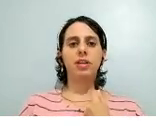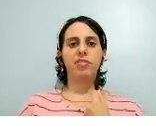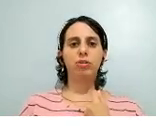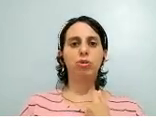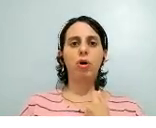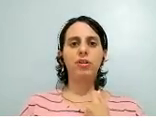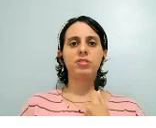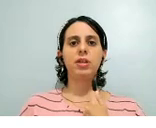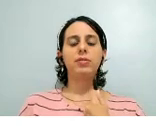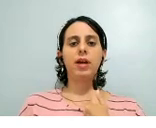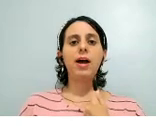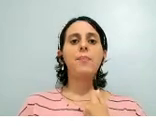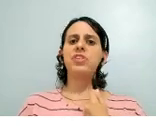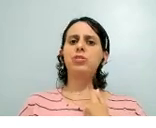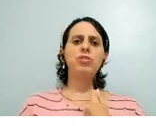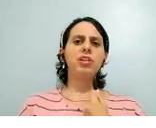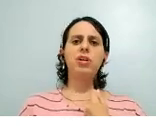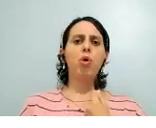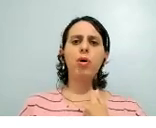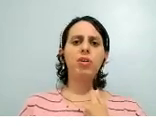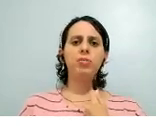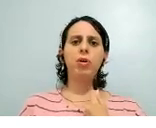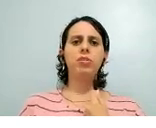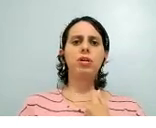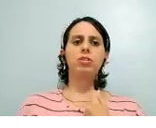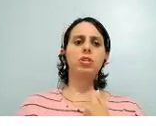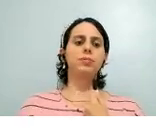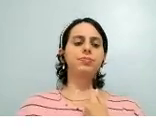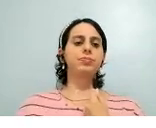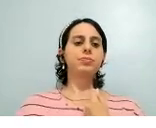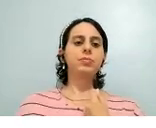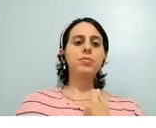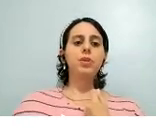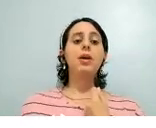antes das refeições, tá? E antes de fazer alguma coisa importante,